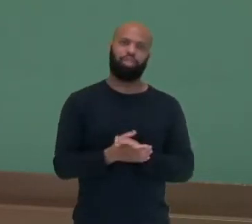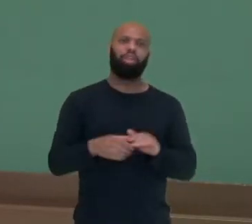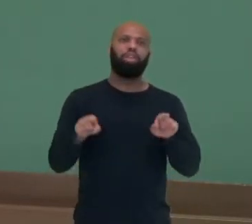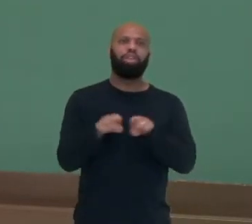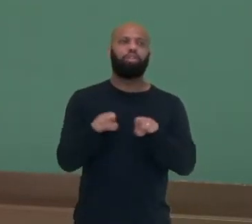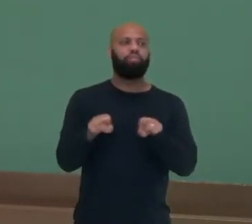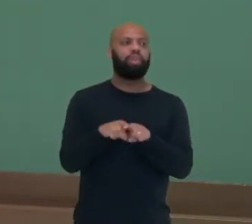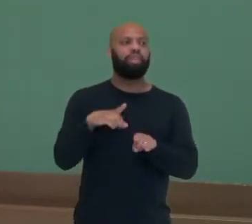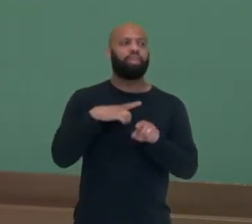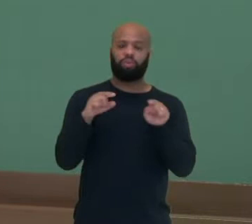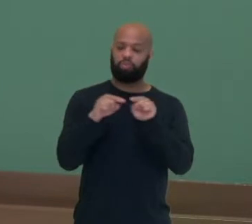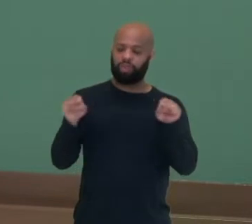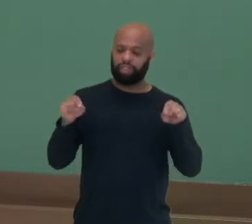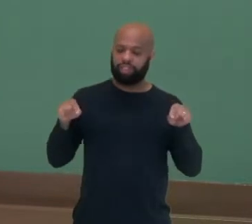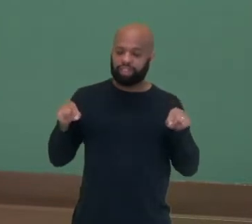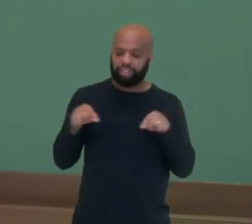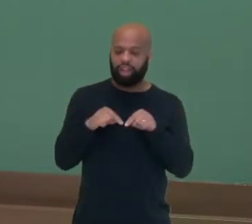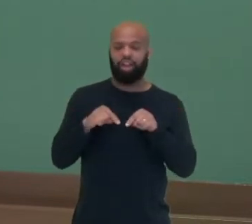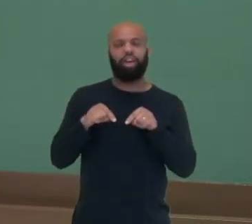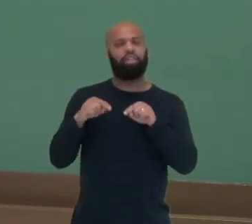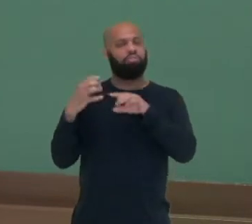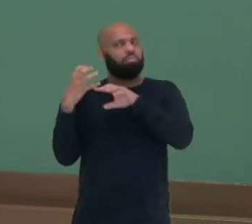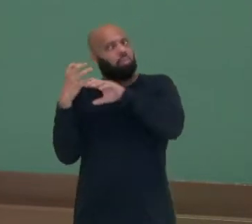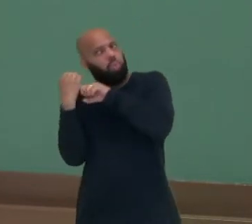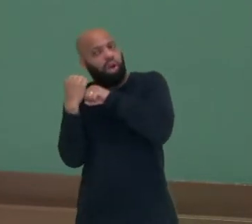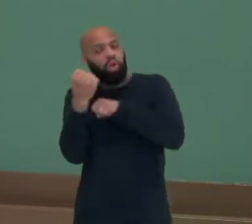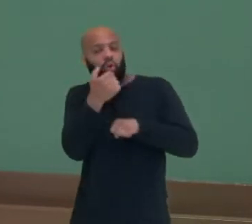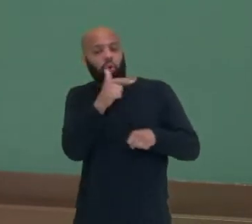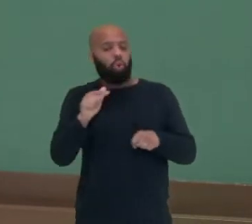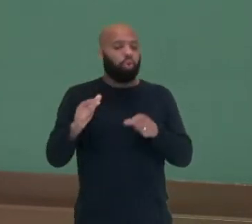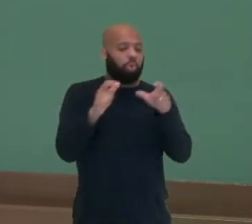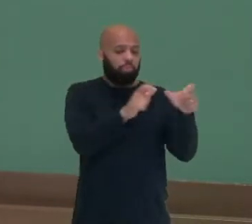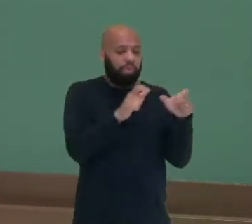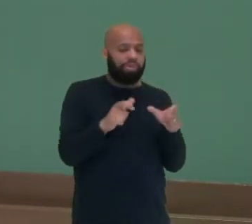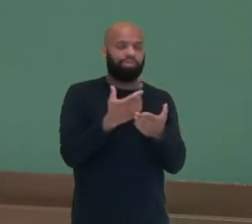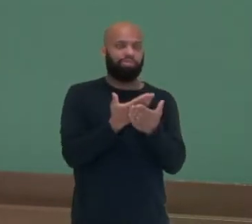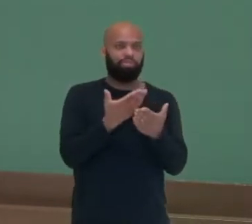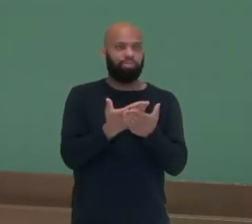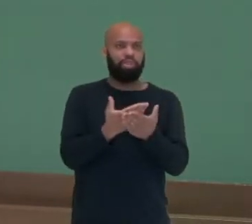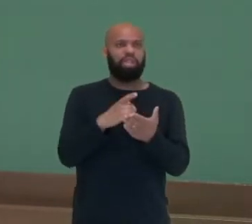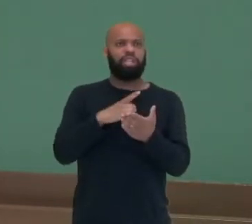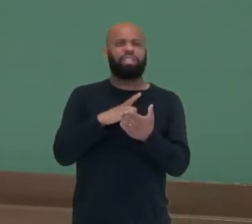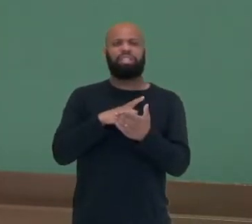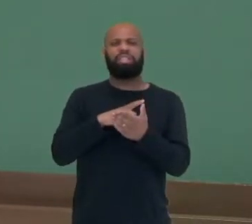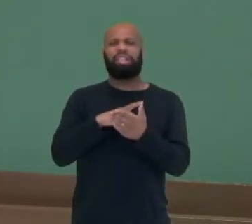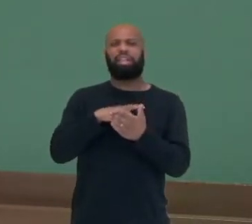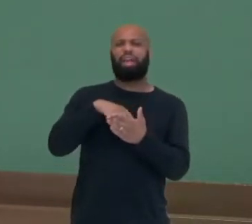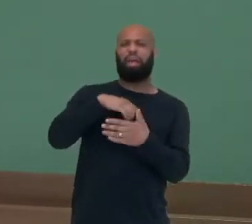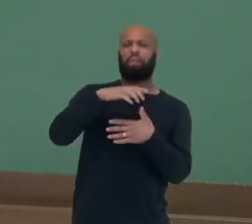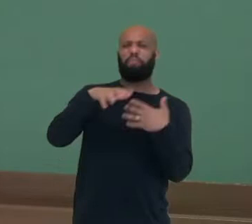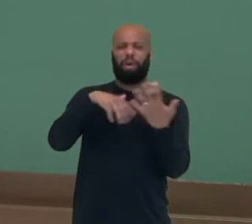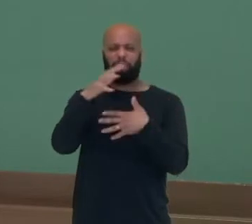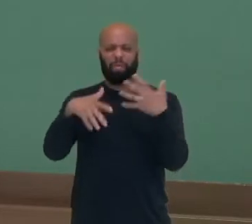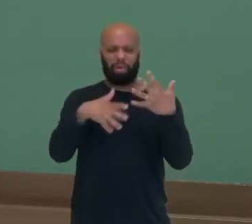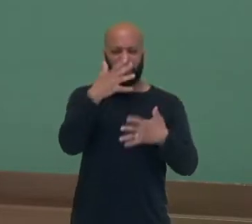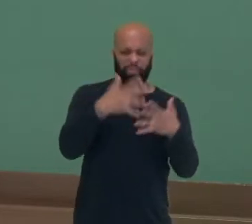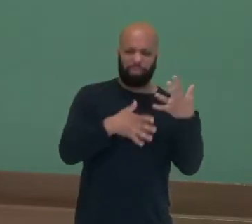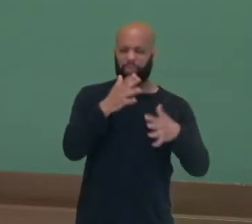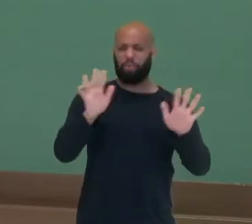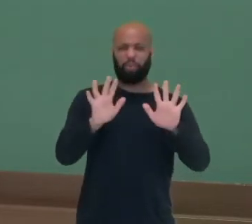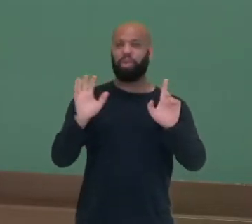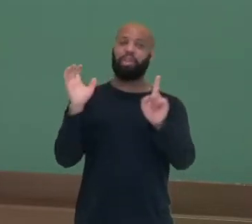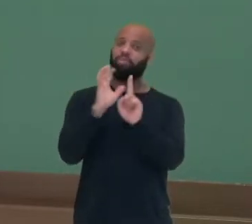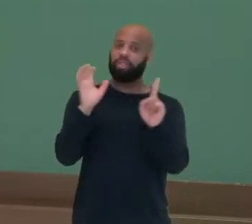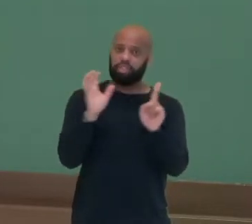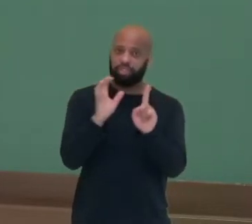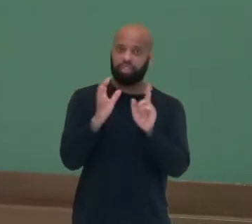uma sala, um quarto, um outro local que você esteja estudando, tenha muito barulho, vai influenciar. Vai ter uma